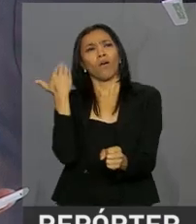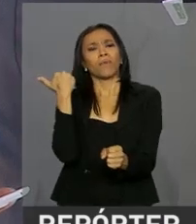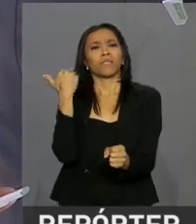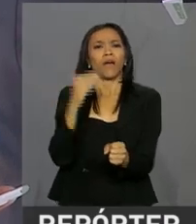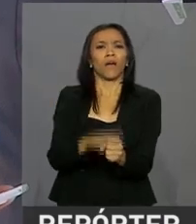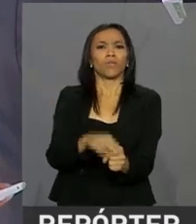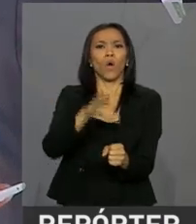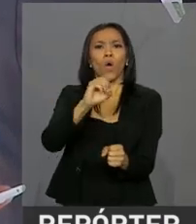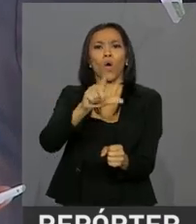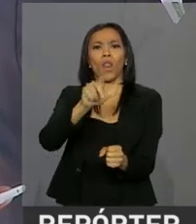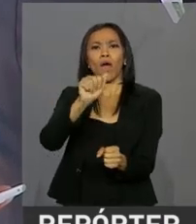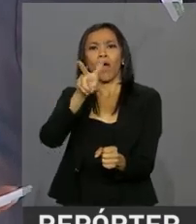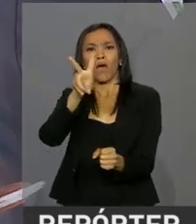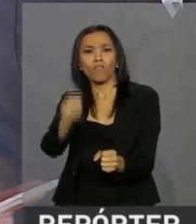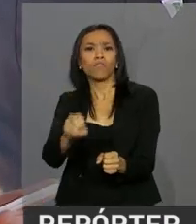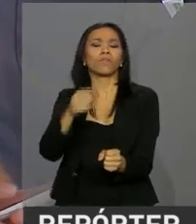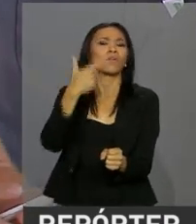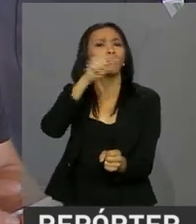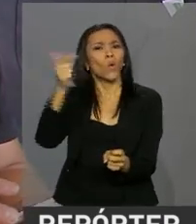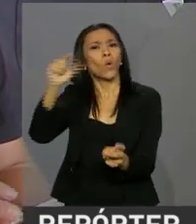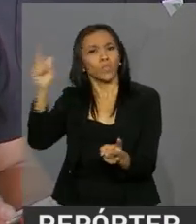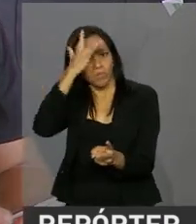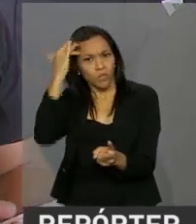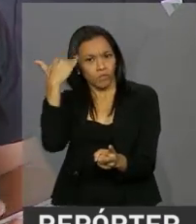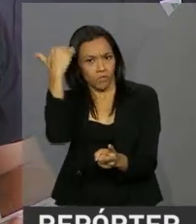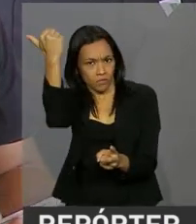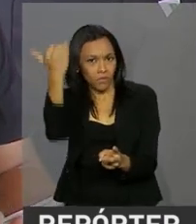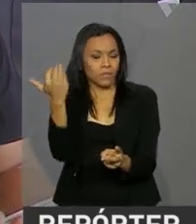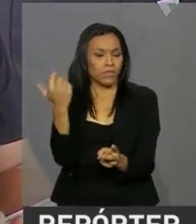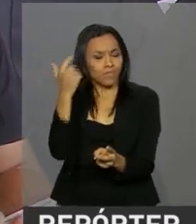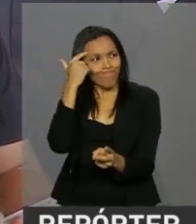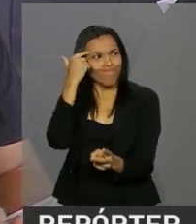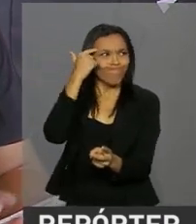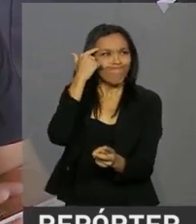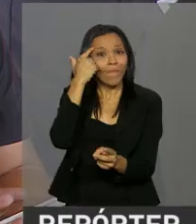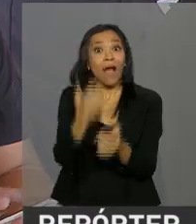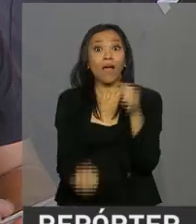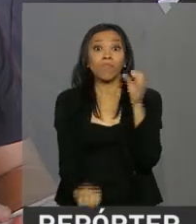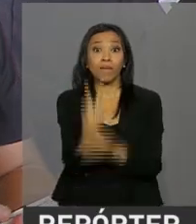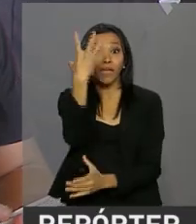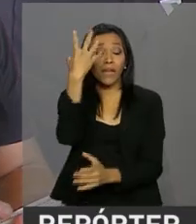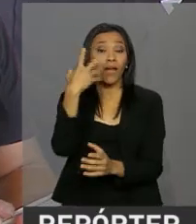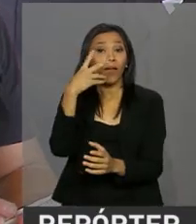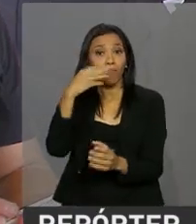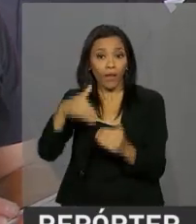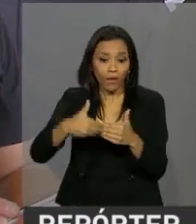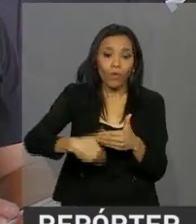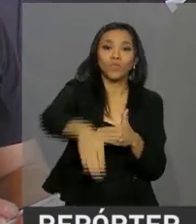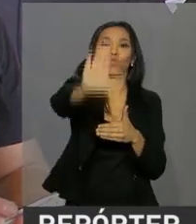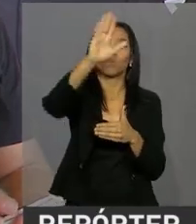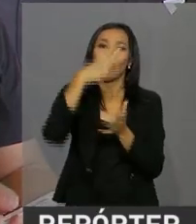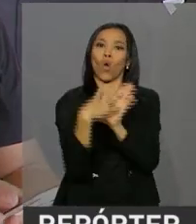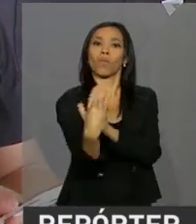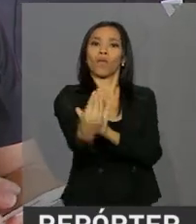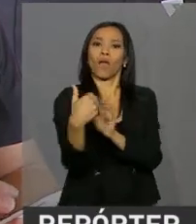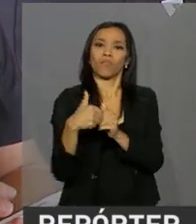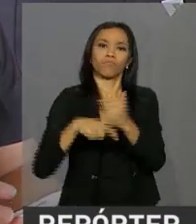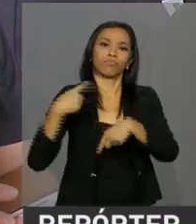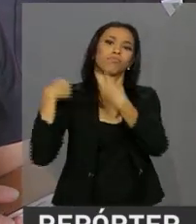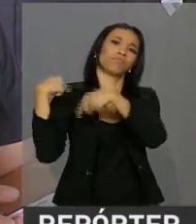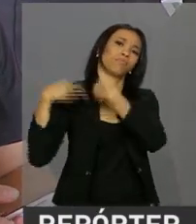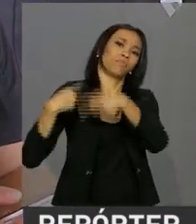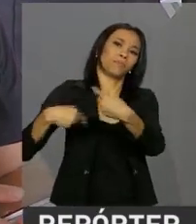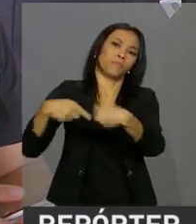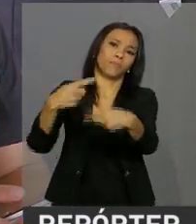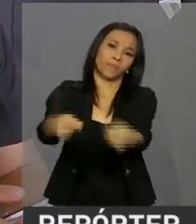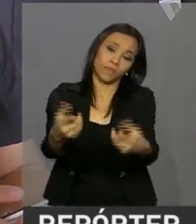do patriotismo, eles viram a necessidade de criar um dispositivo para que isso pudesse ser levado à frente. Então, nada mais